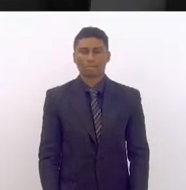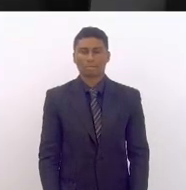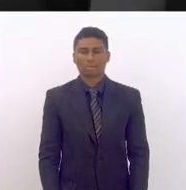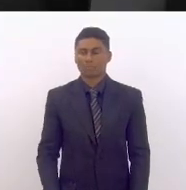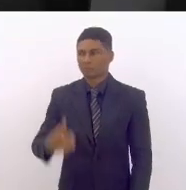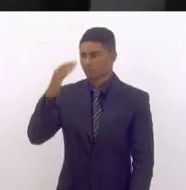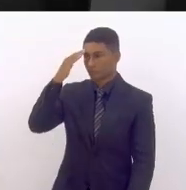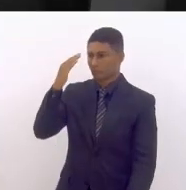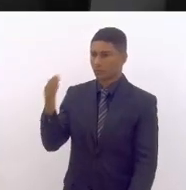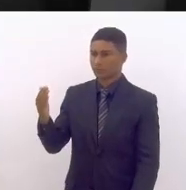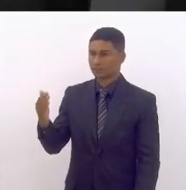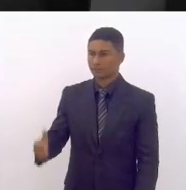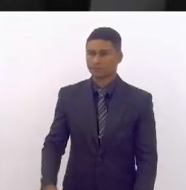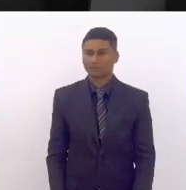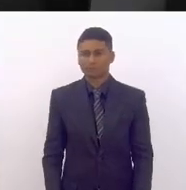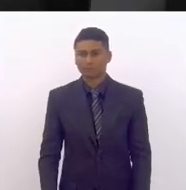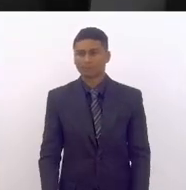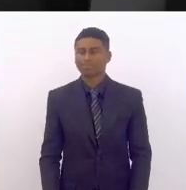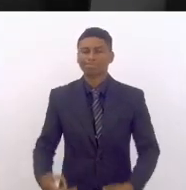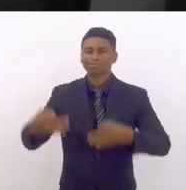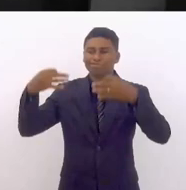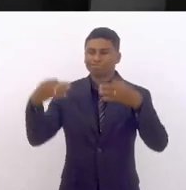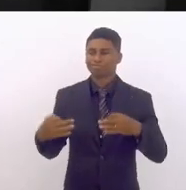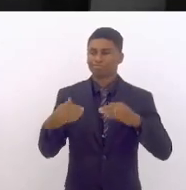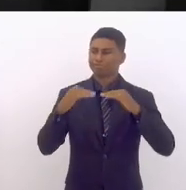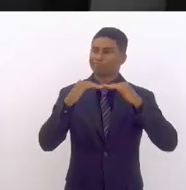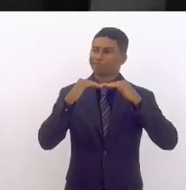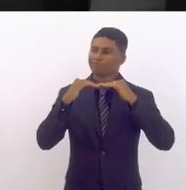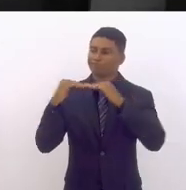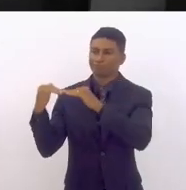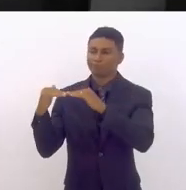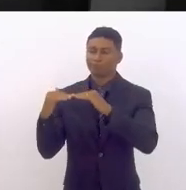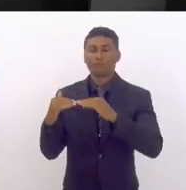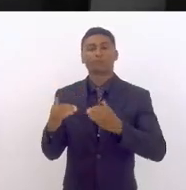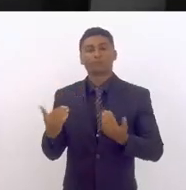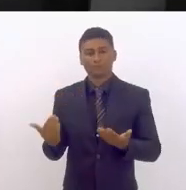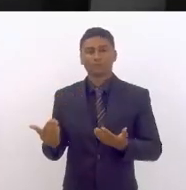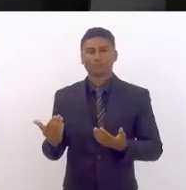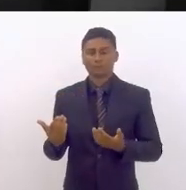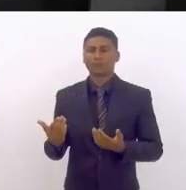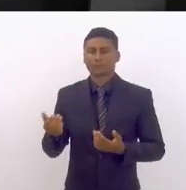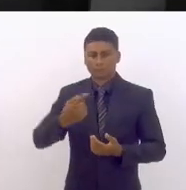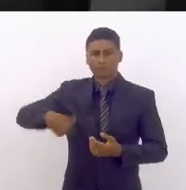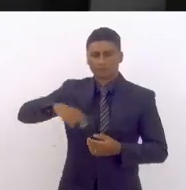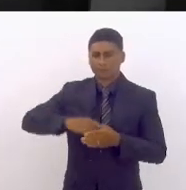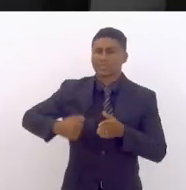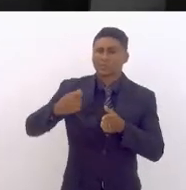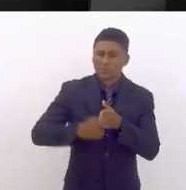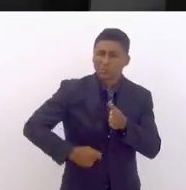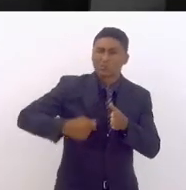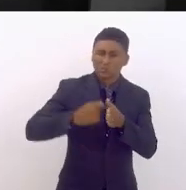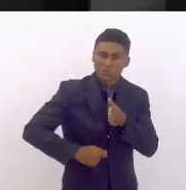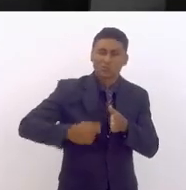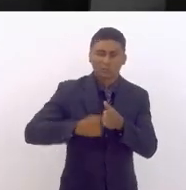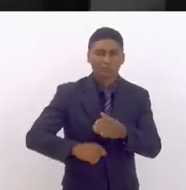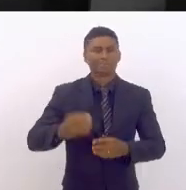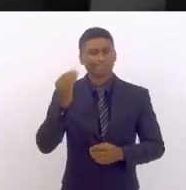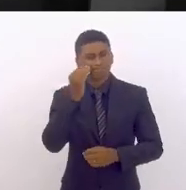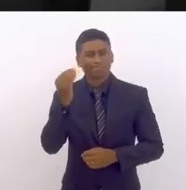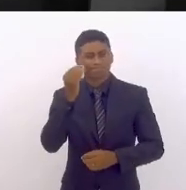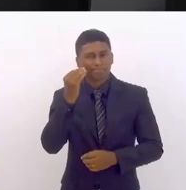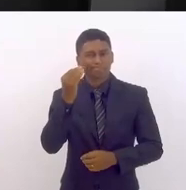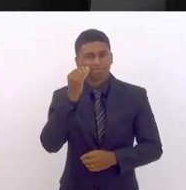Obrigada, deputada Lana Passos. Com certeza faço coro desde o início que a gente vem aí lutando, fazendo frente a essa